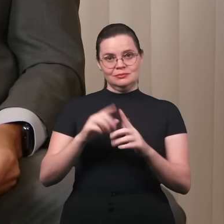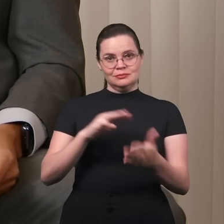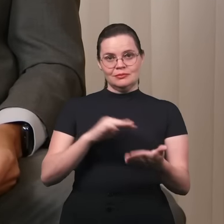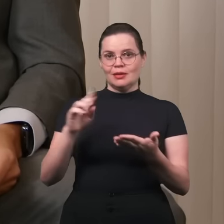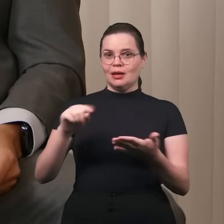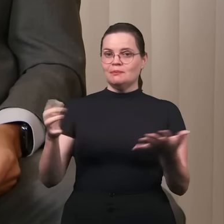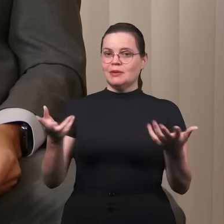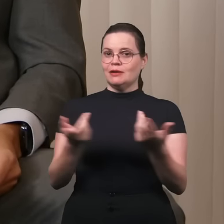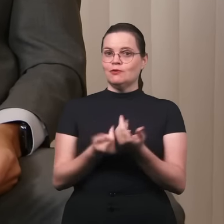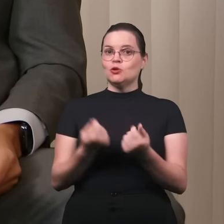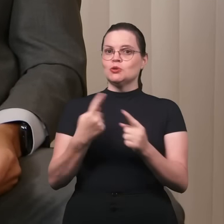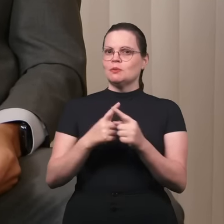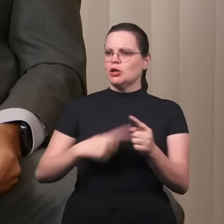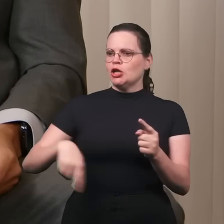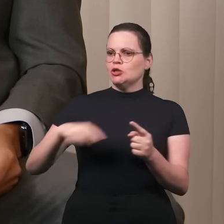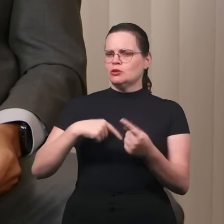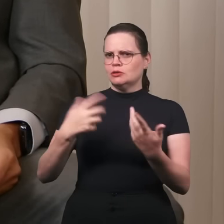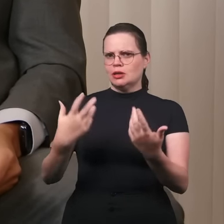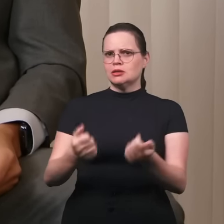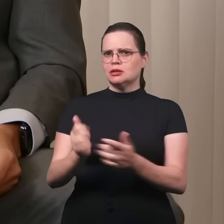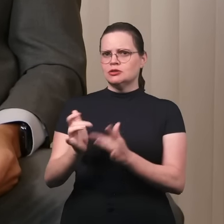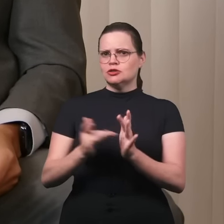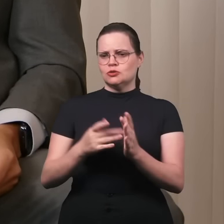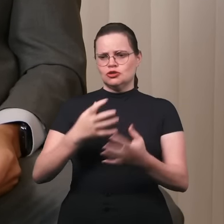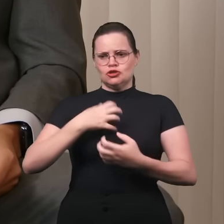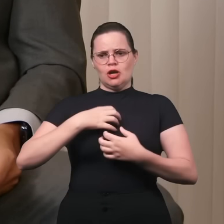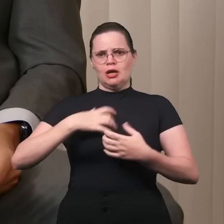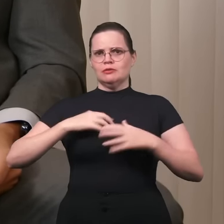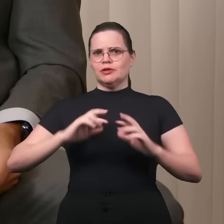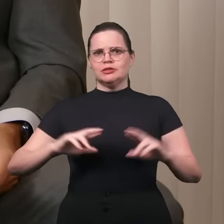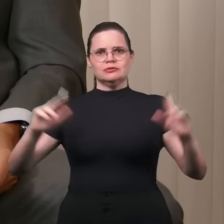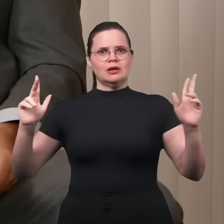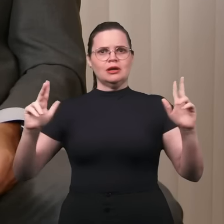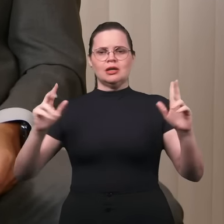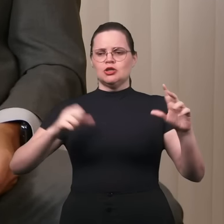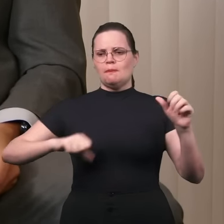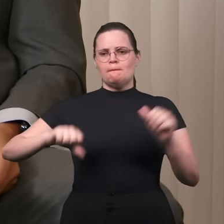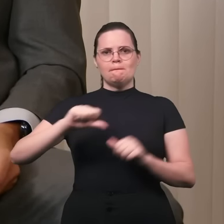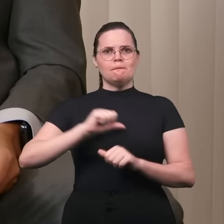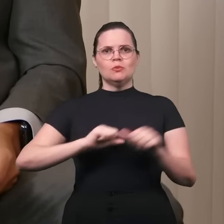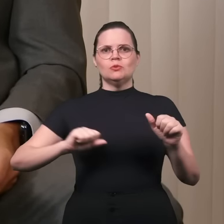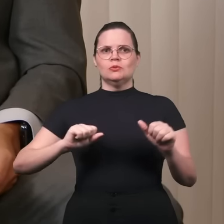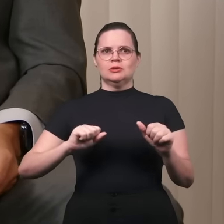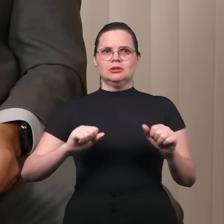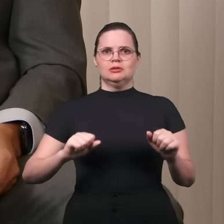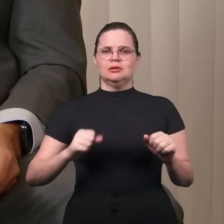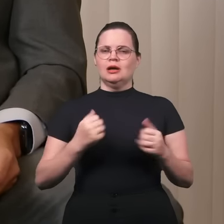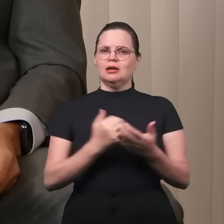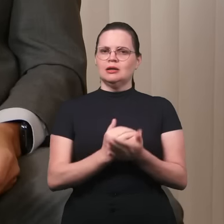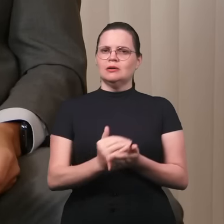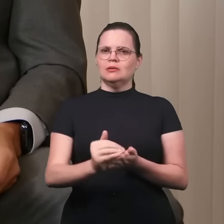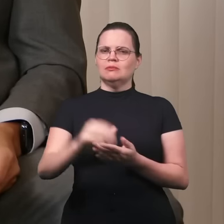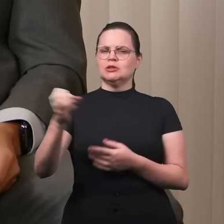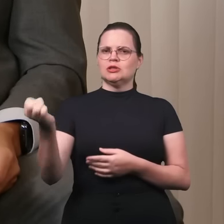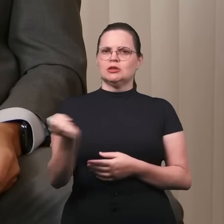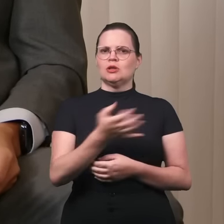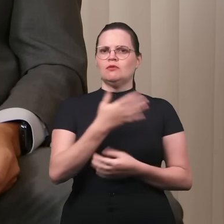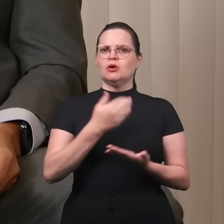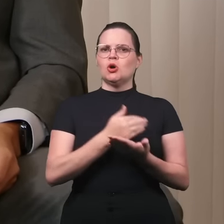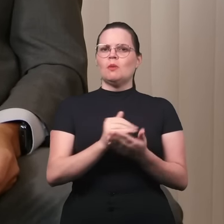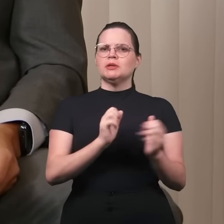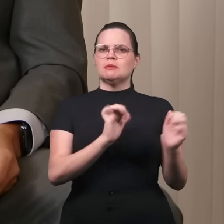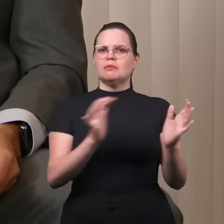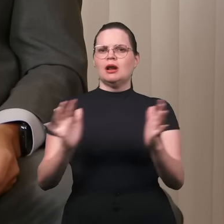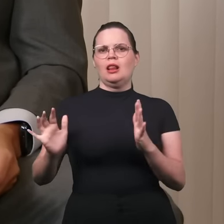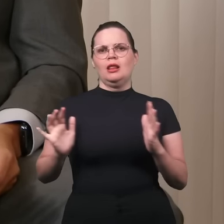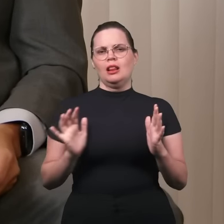diferente do mundo, né? Então, essa mudança de vida, aquele que nasce de novo, ele começa agora a falar as coisas